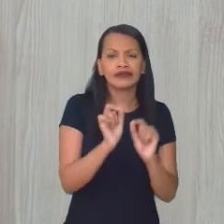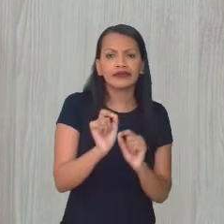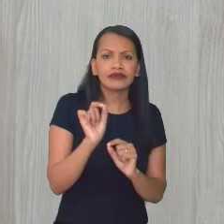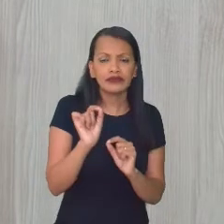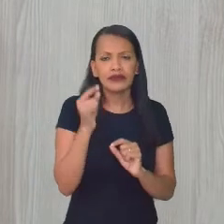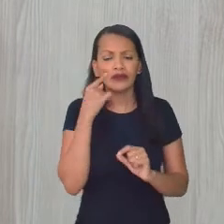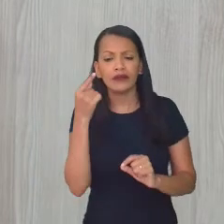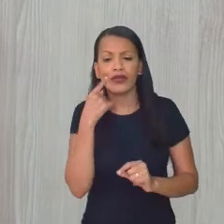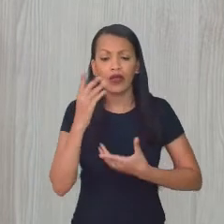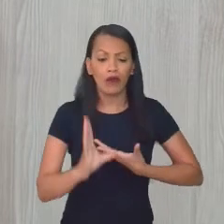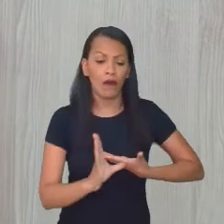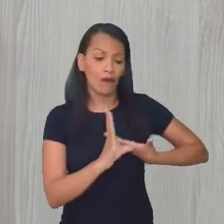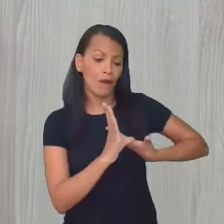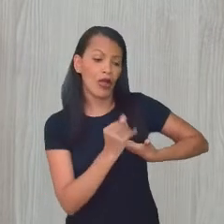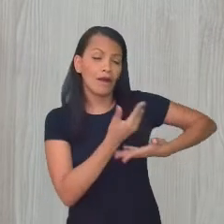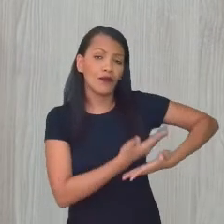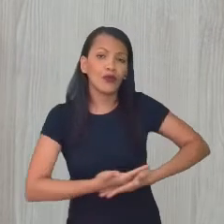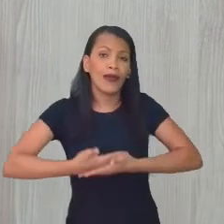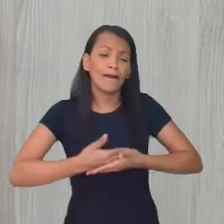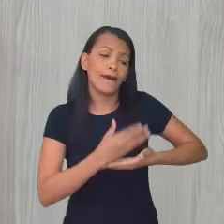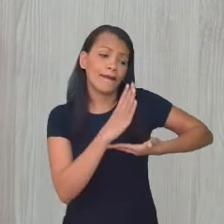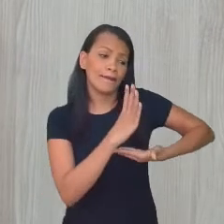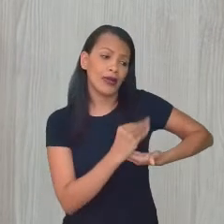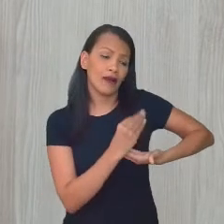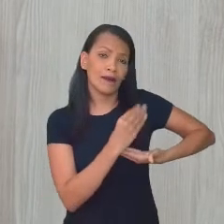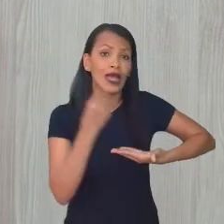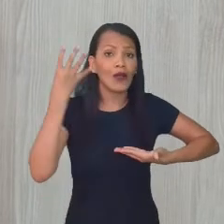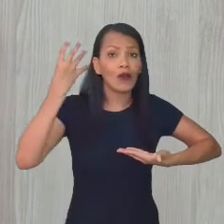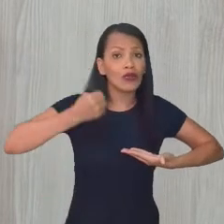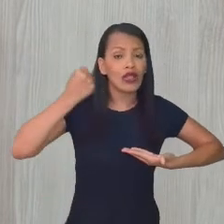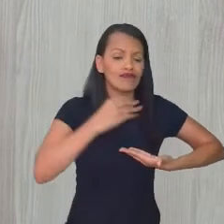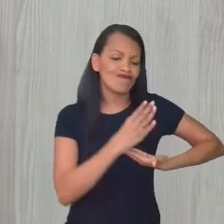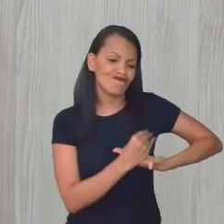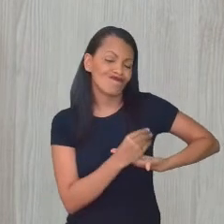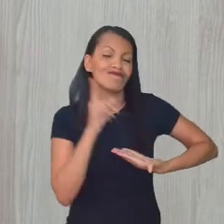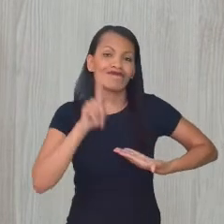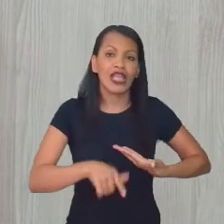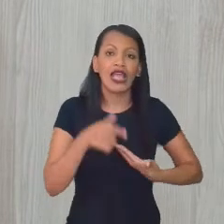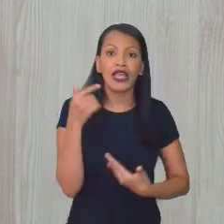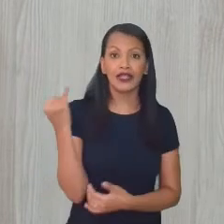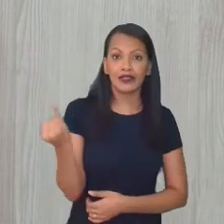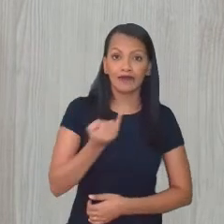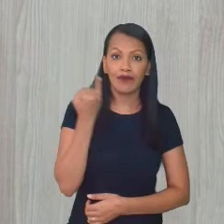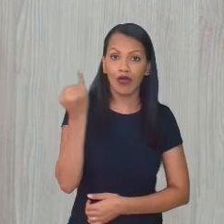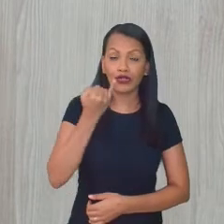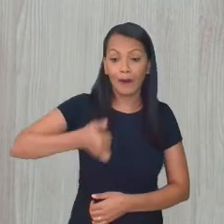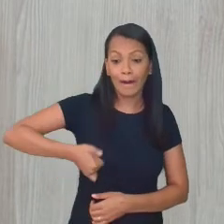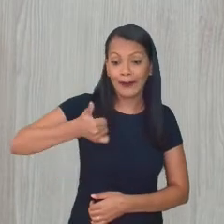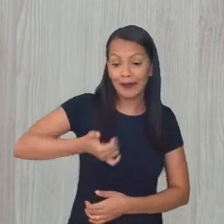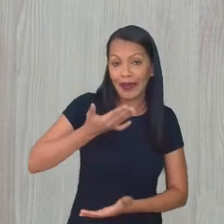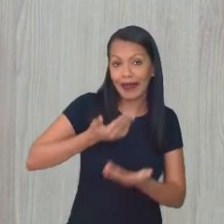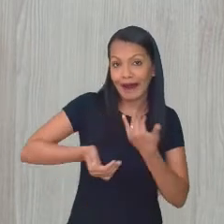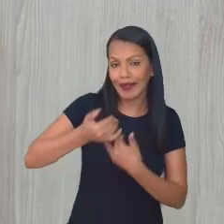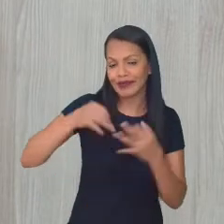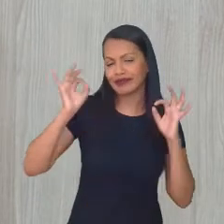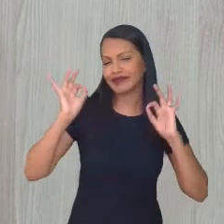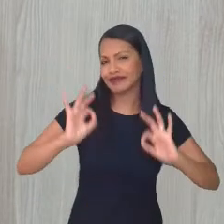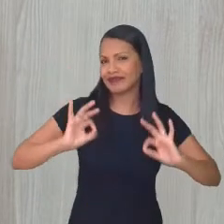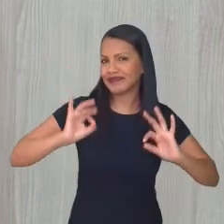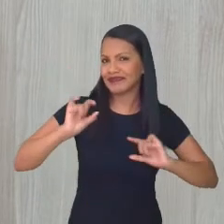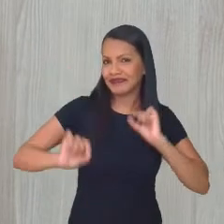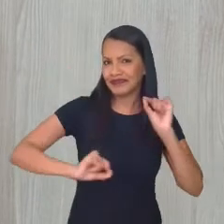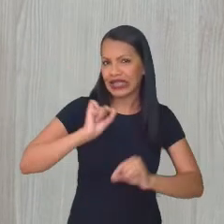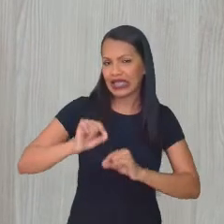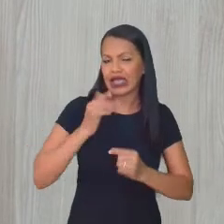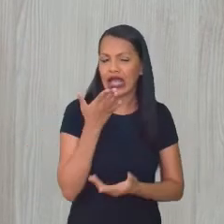que diz respeito ao aleitamento materno, né? Vendo aí como é importante esse primeiro alimento, esse alimento precioso, que além